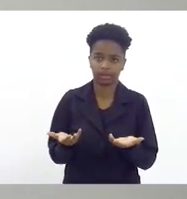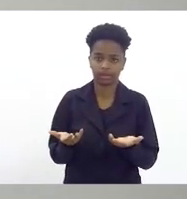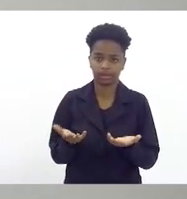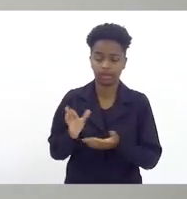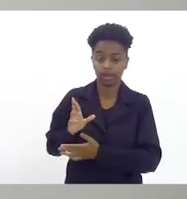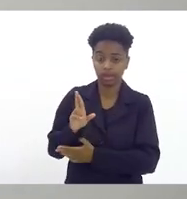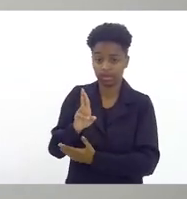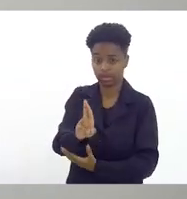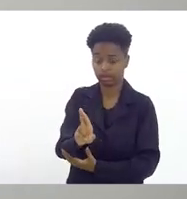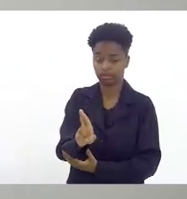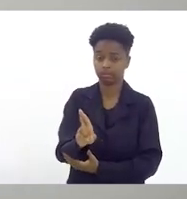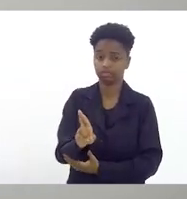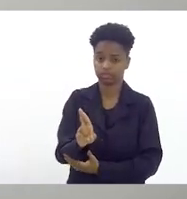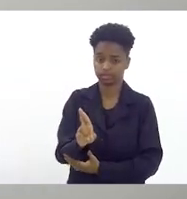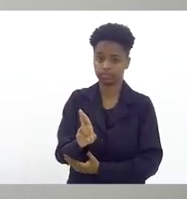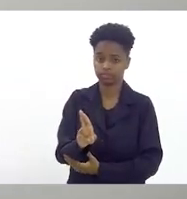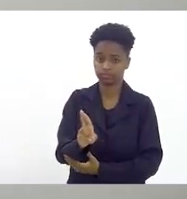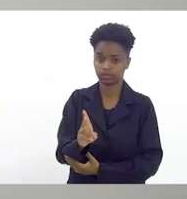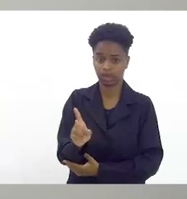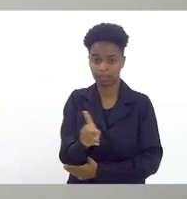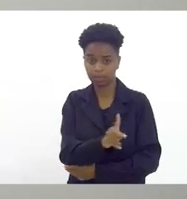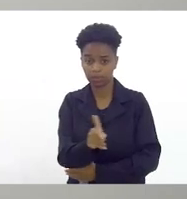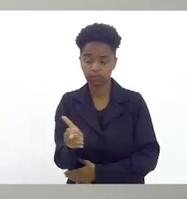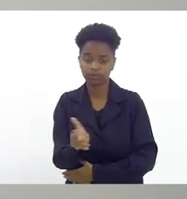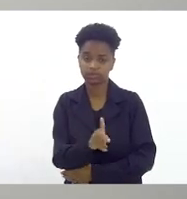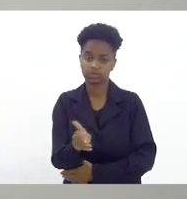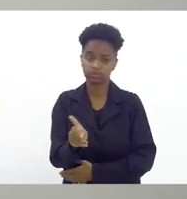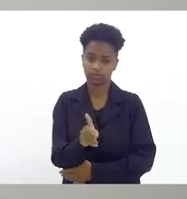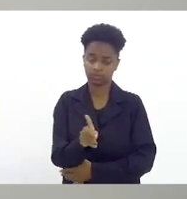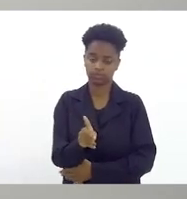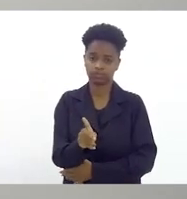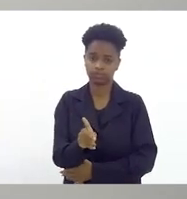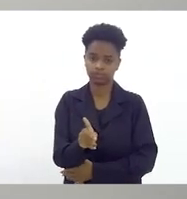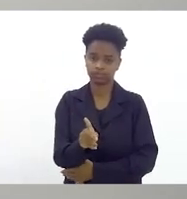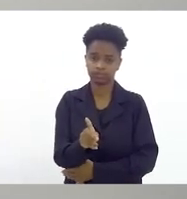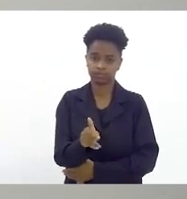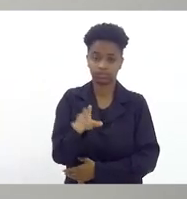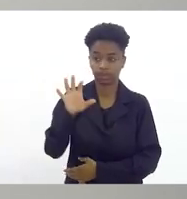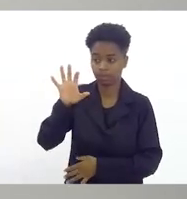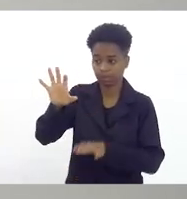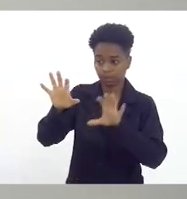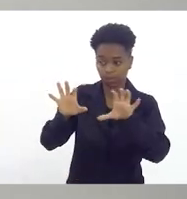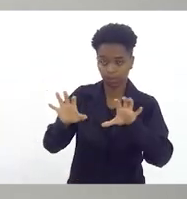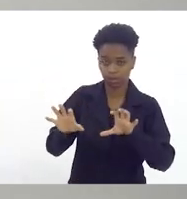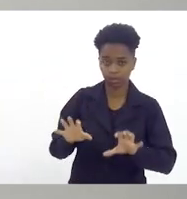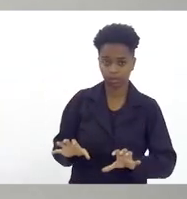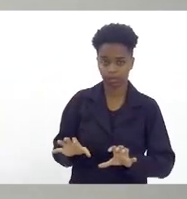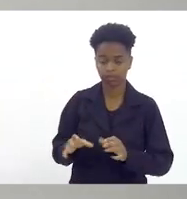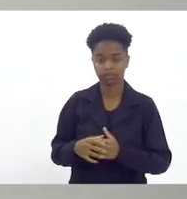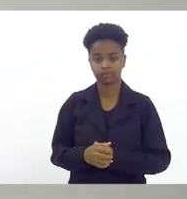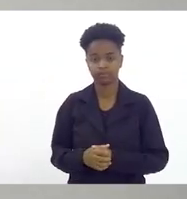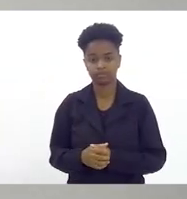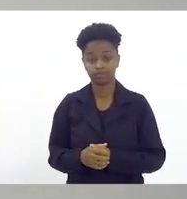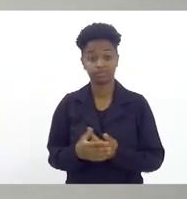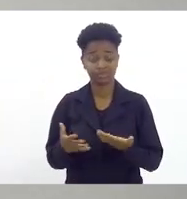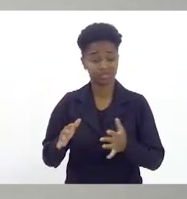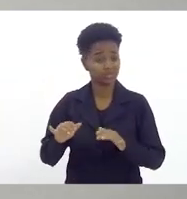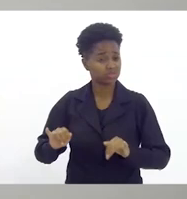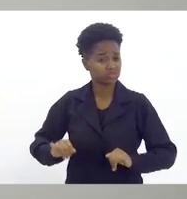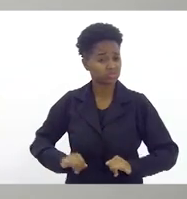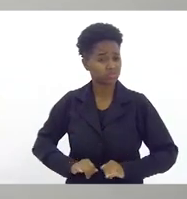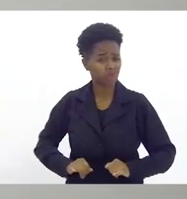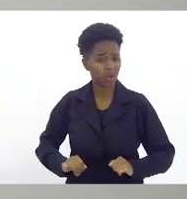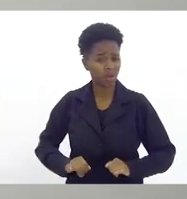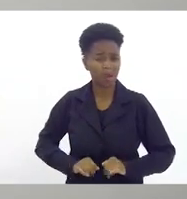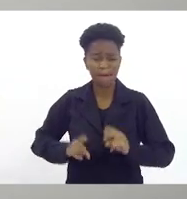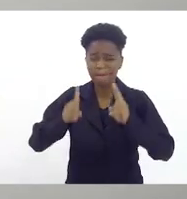representações de professores e professores dessas regiões e sofre mesmo